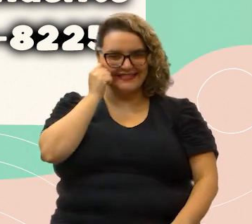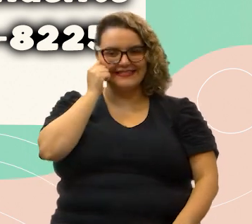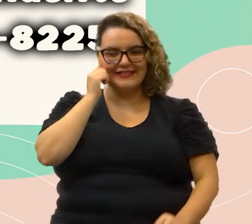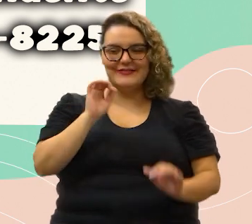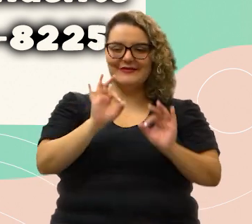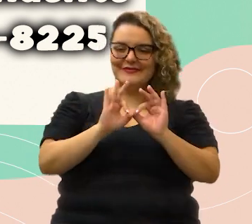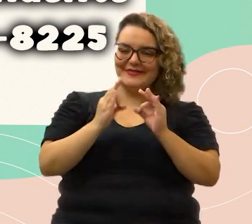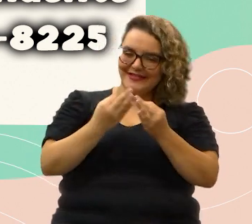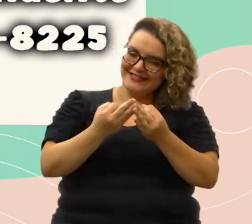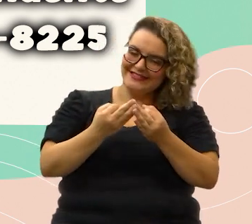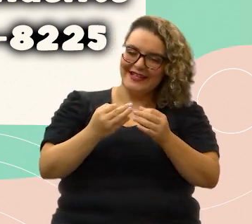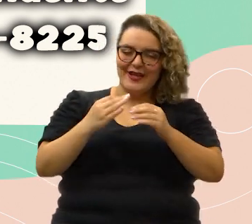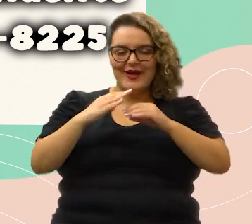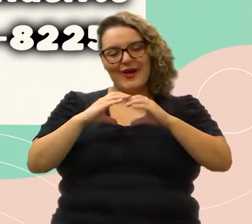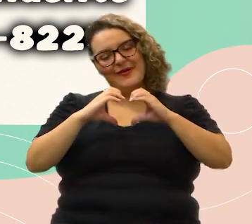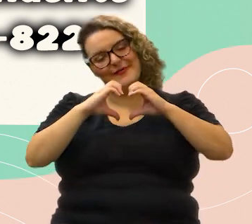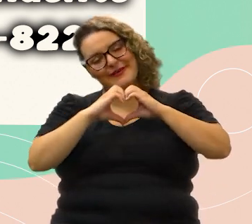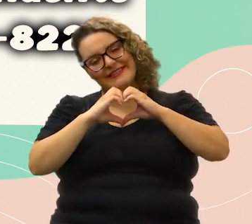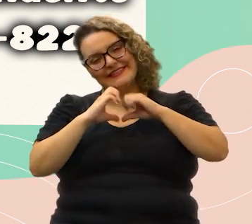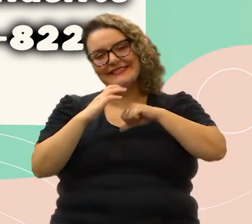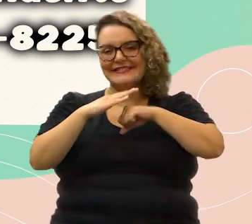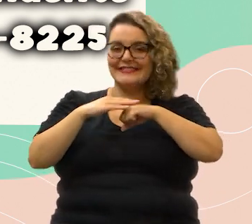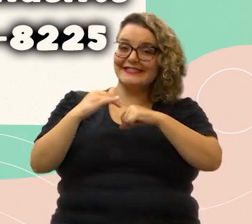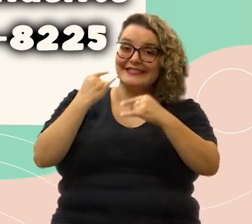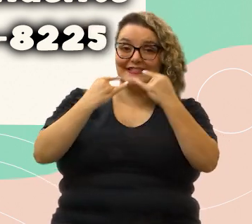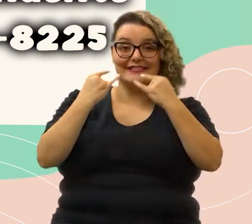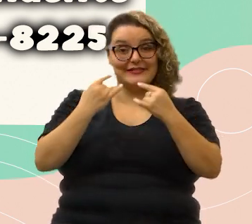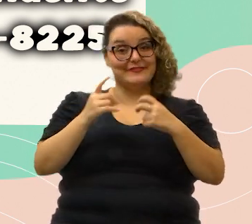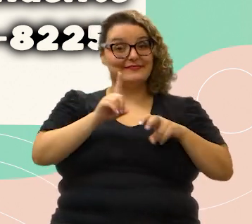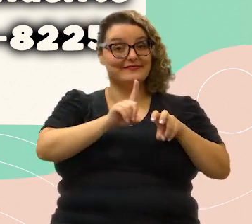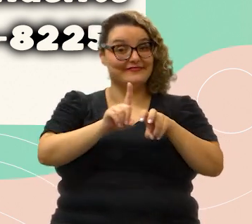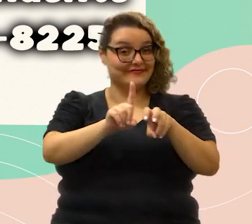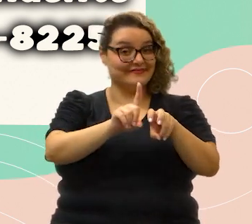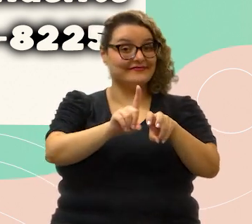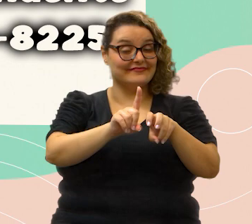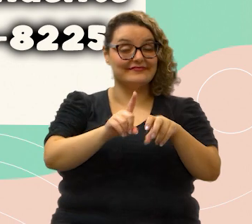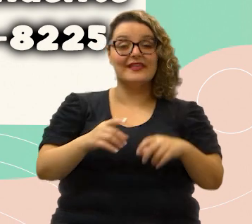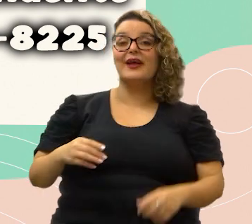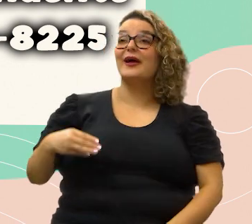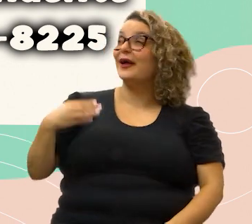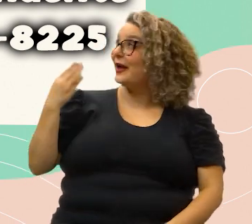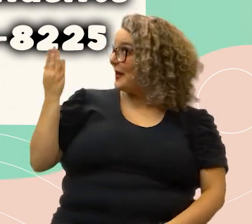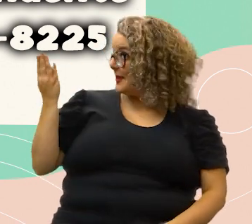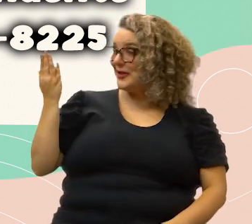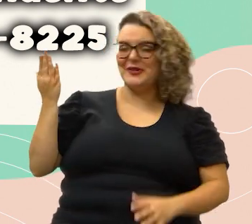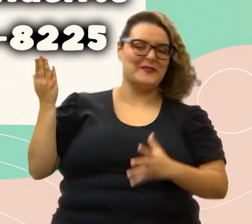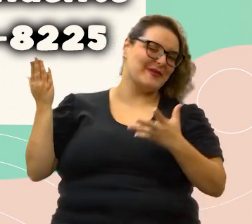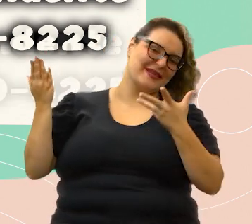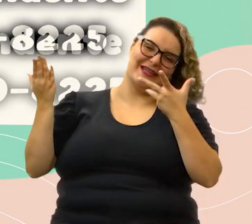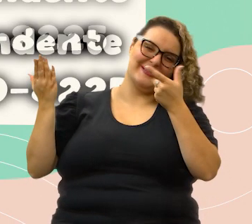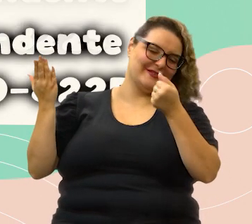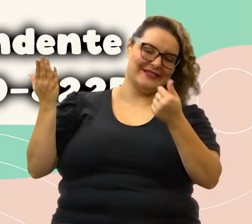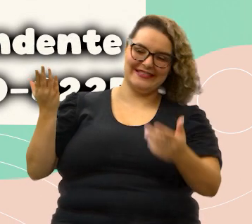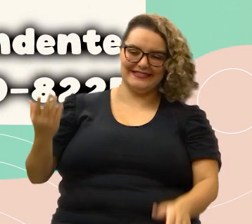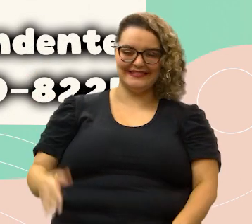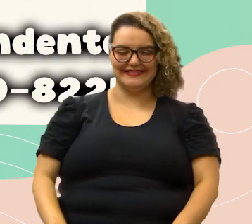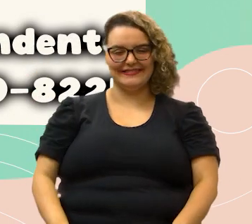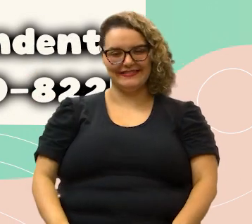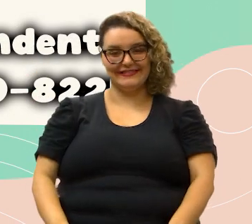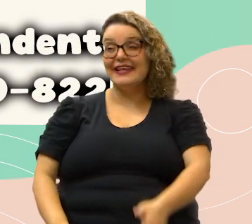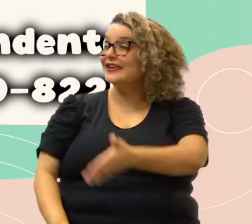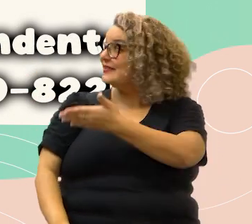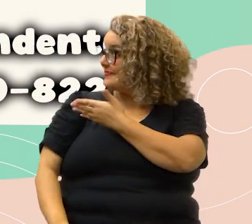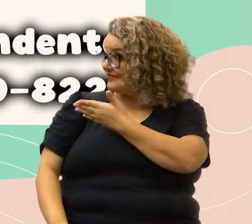adotada por uma família bem amorosa e interessada em companhia. Maia é maravilhosa. Vivi